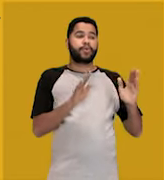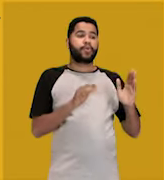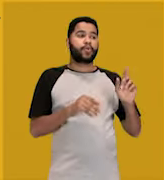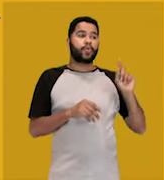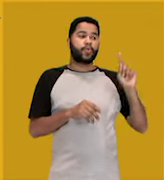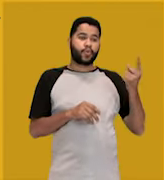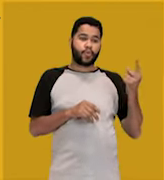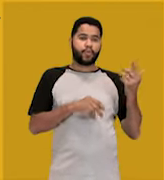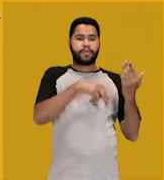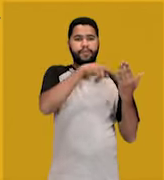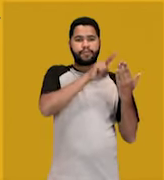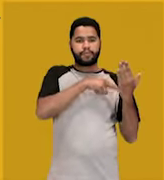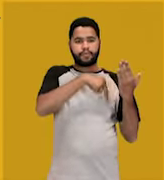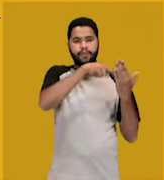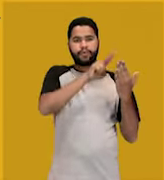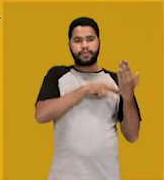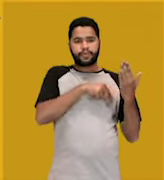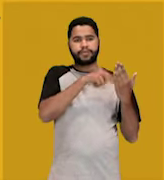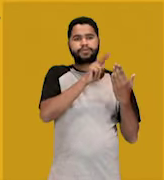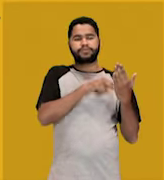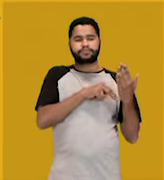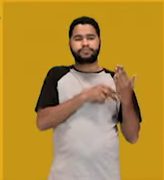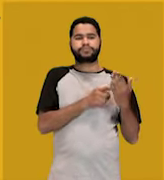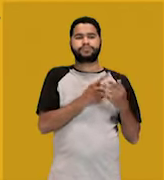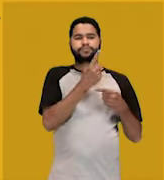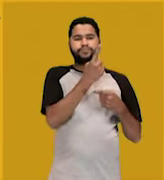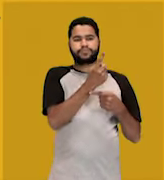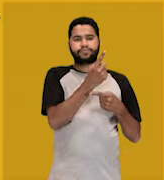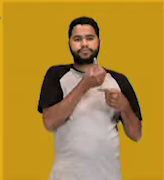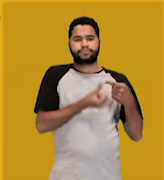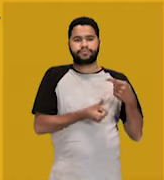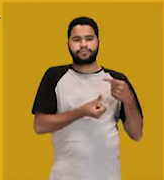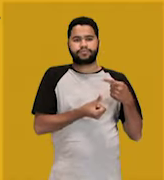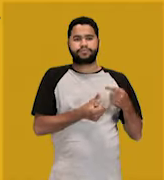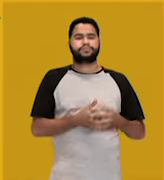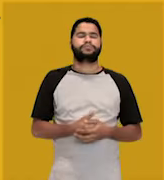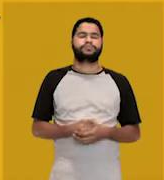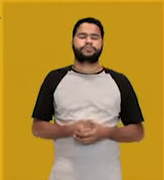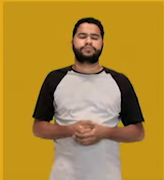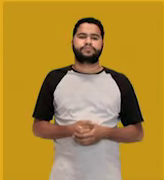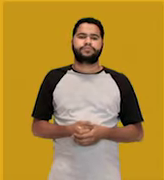foi pintada. Então, aqui está representando 1/6.